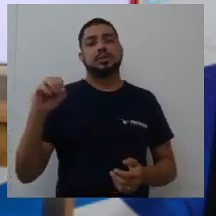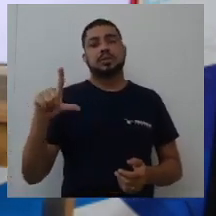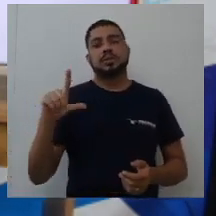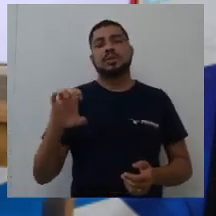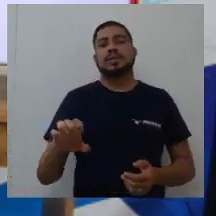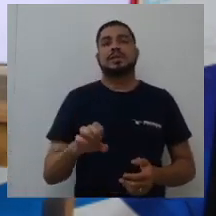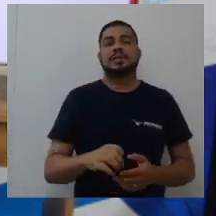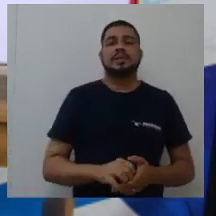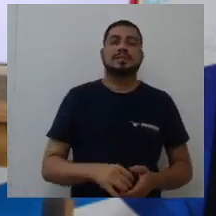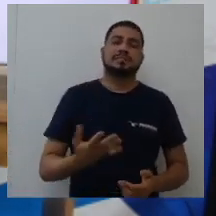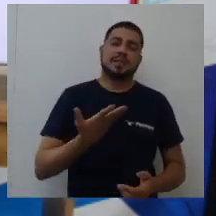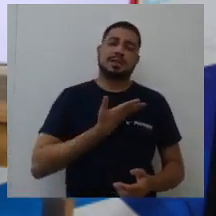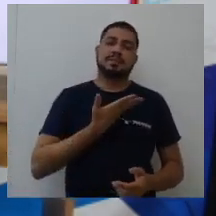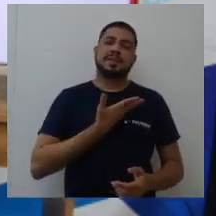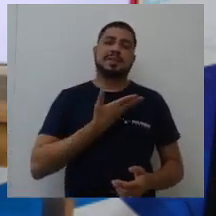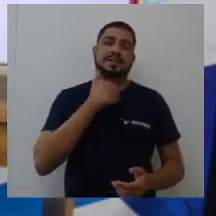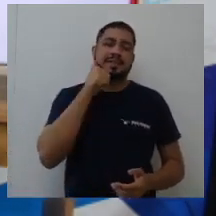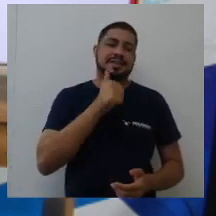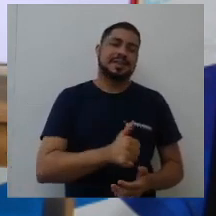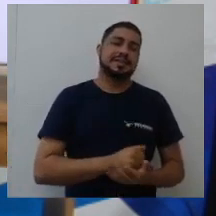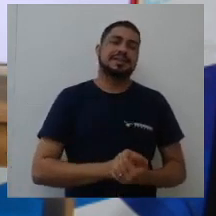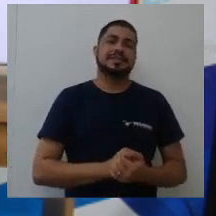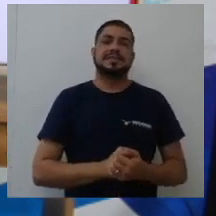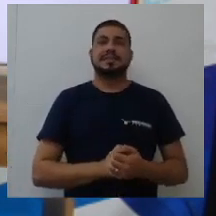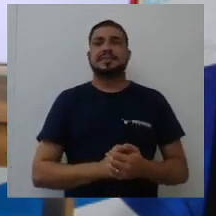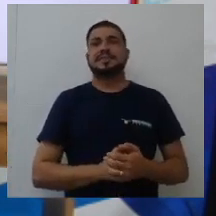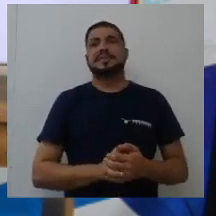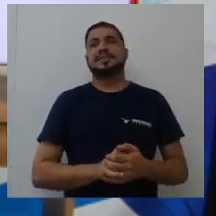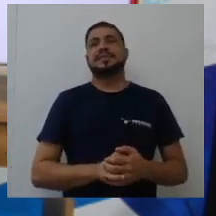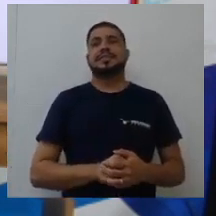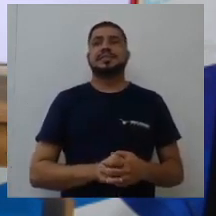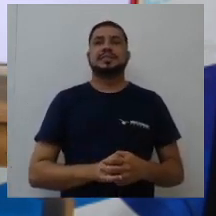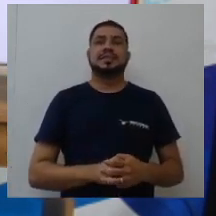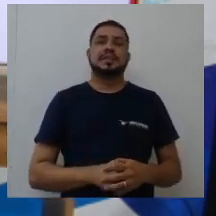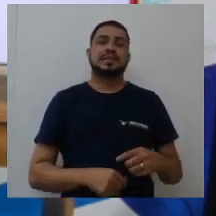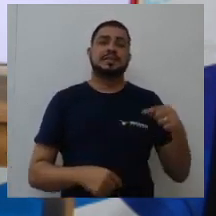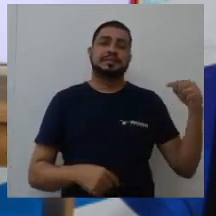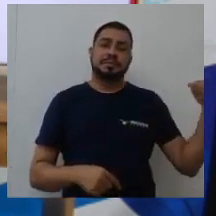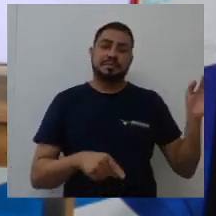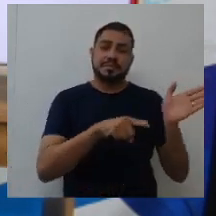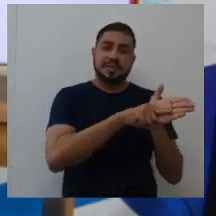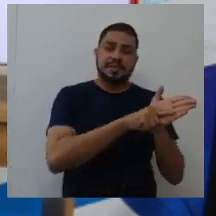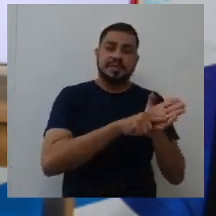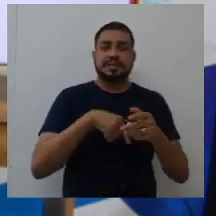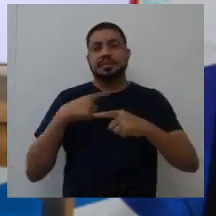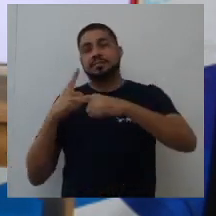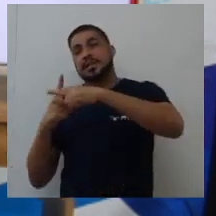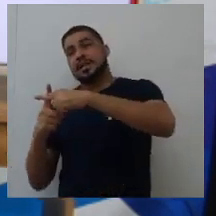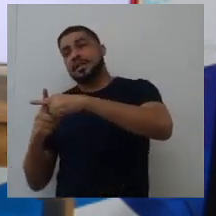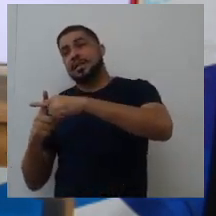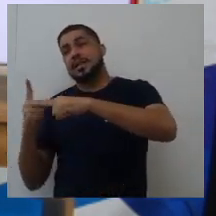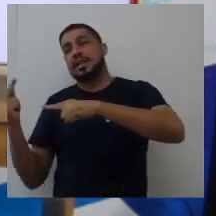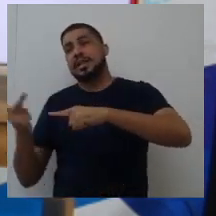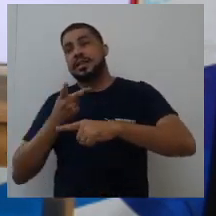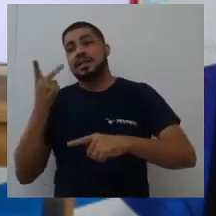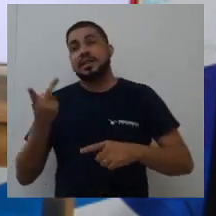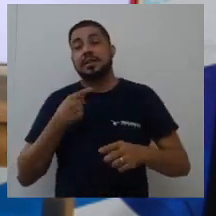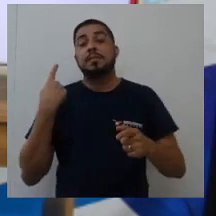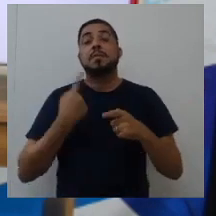Nicole, minha amiga Nicole, aqui menos e aqui mais. Então ela está dizendo porque